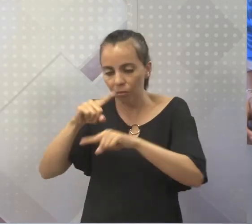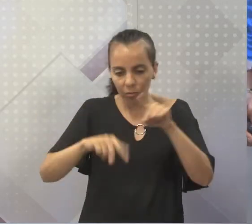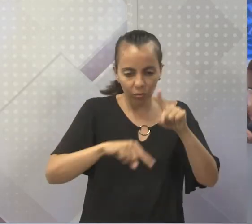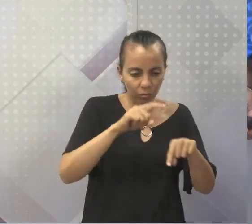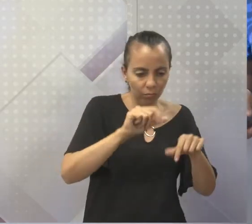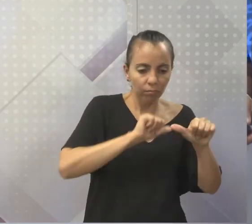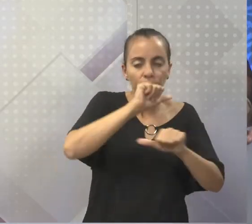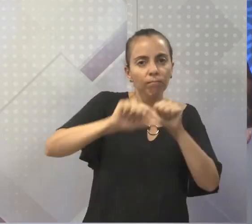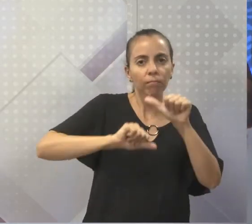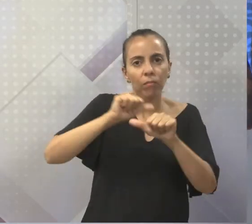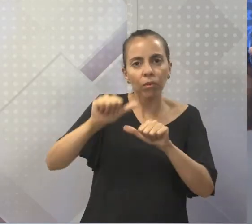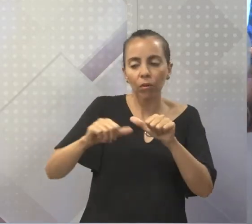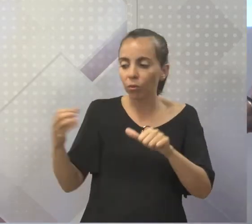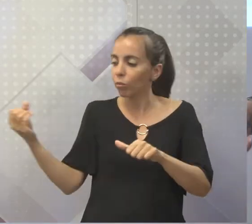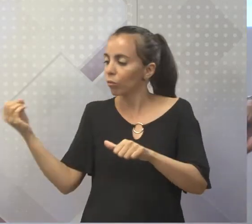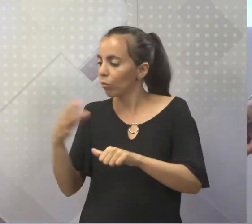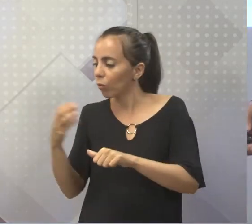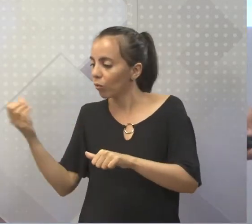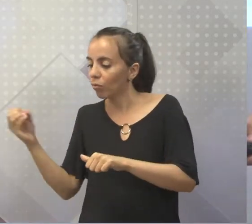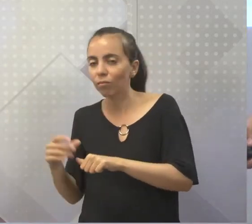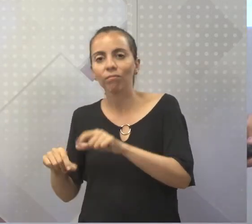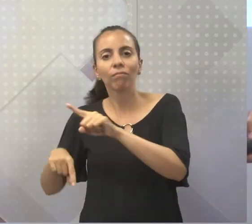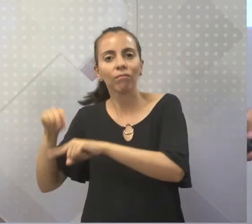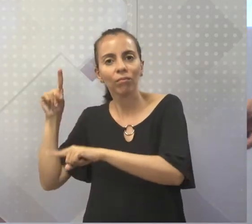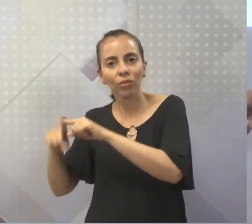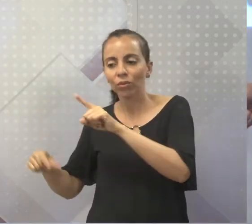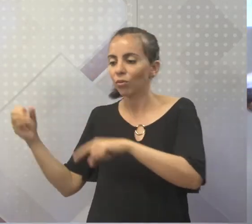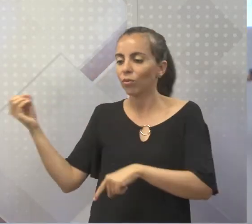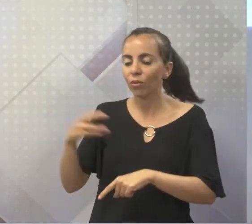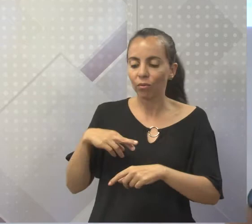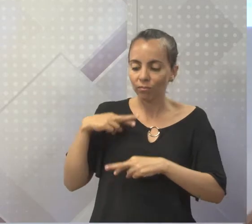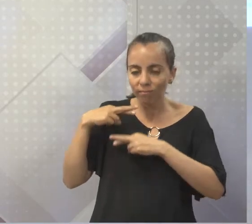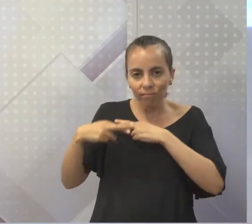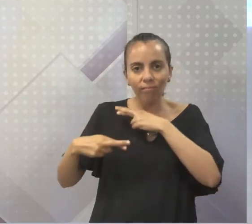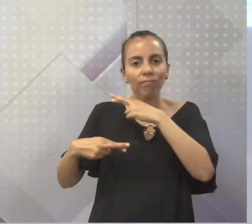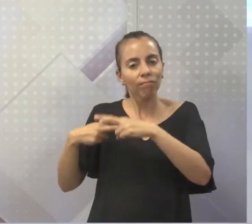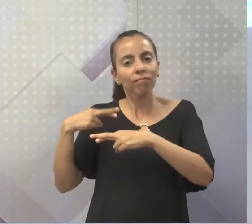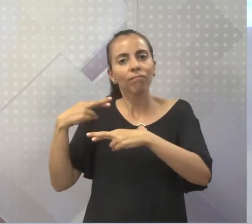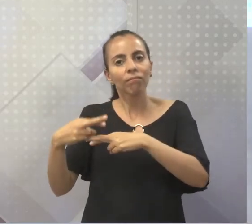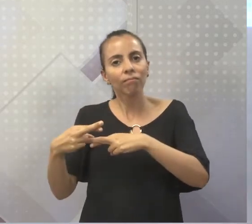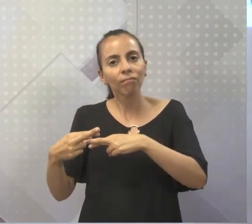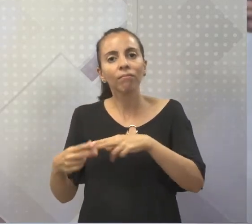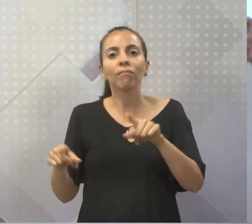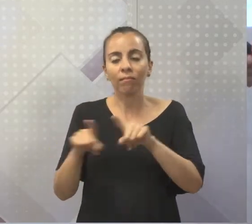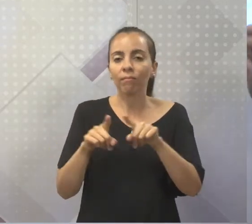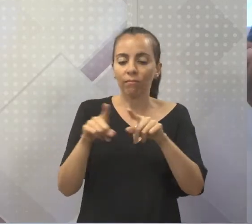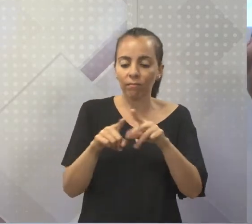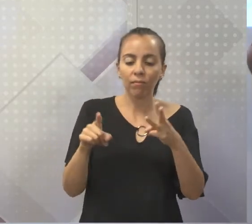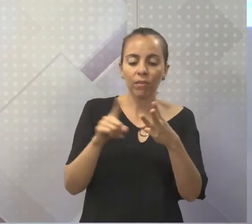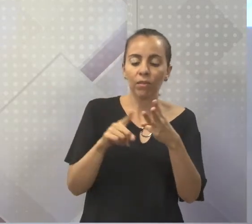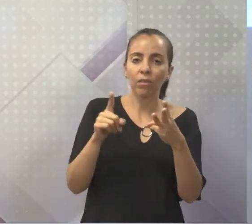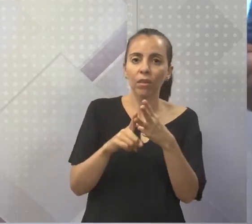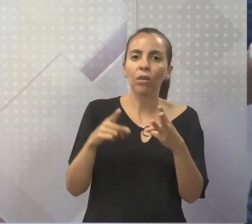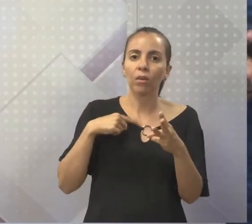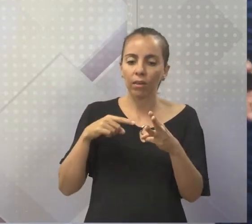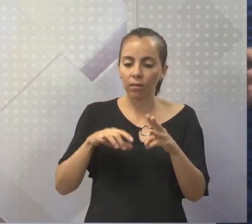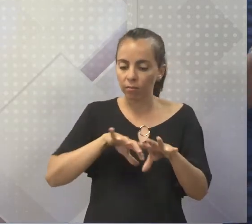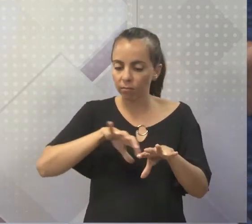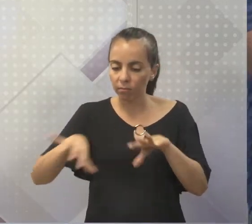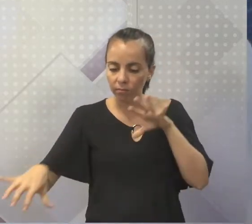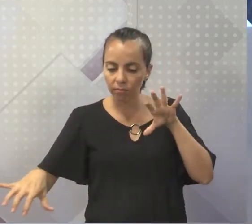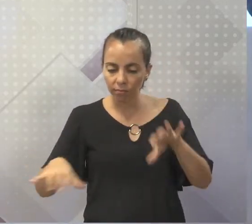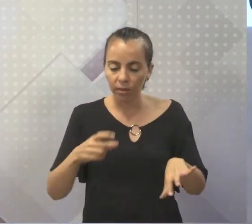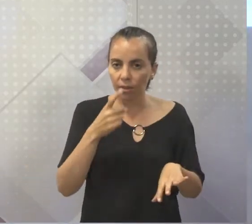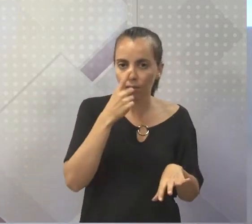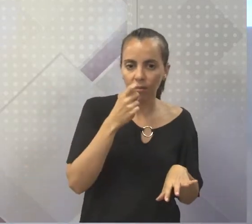mesmo produto uma mesma embalagem imagem de uma vez e reciclar ou seja separar